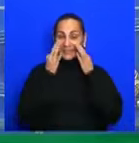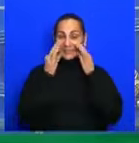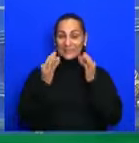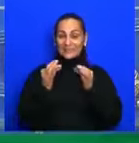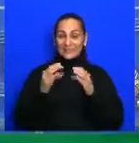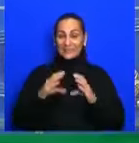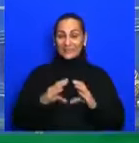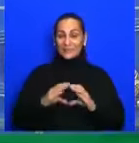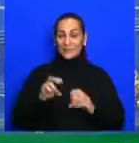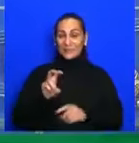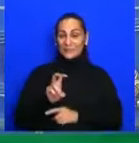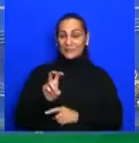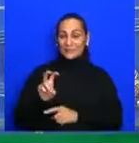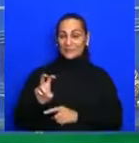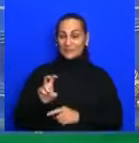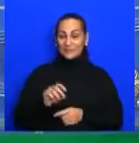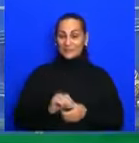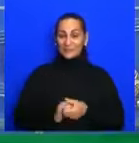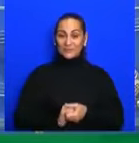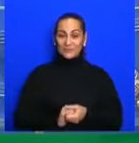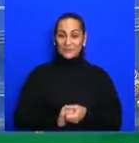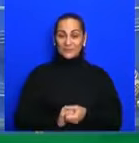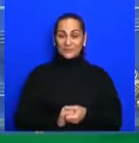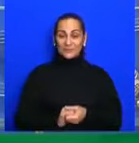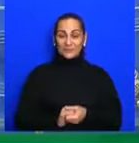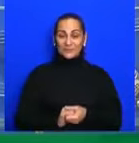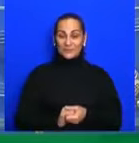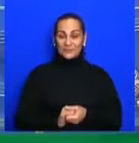Atenção, 55, bola azul.